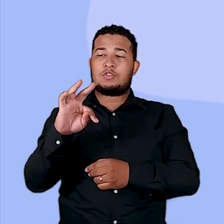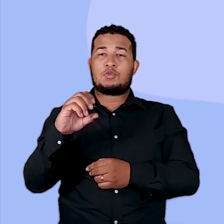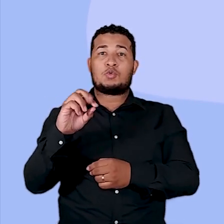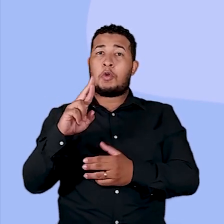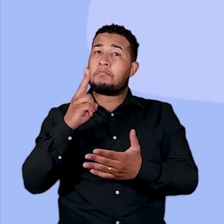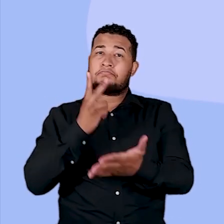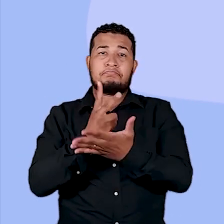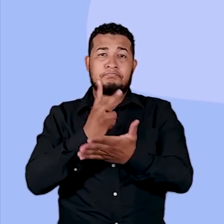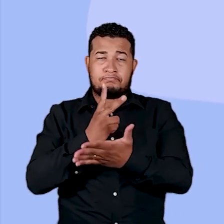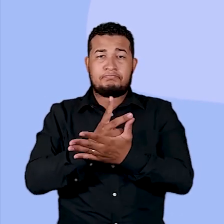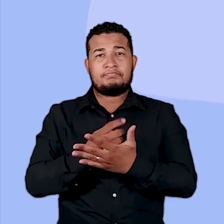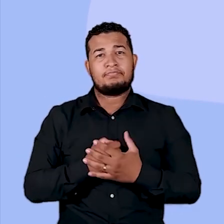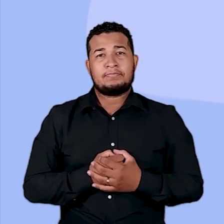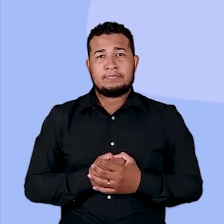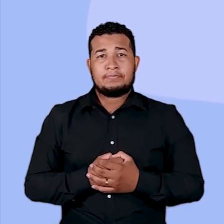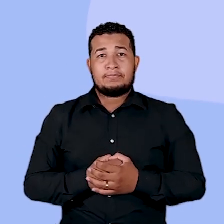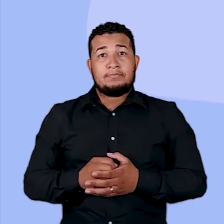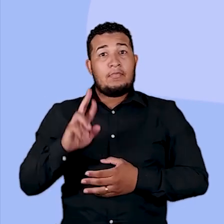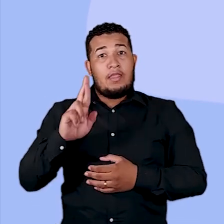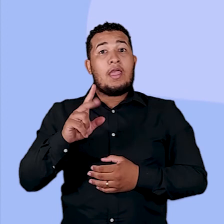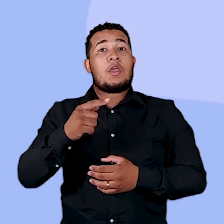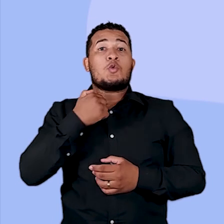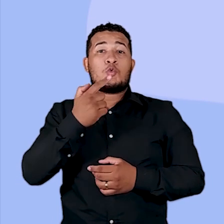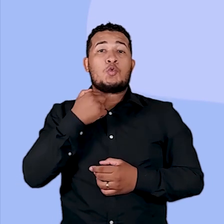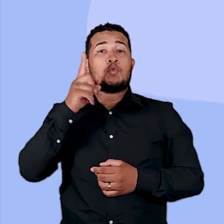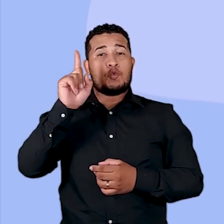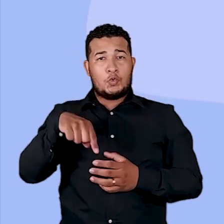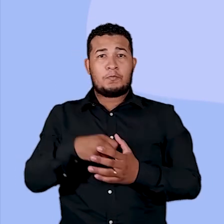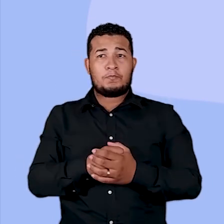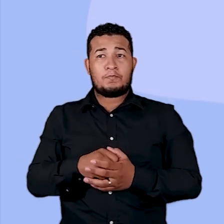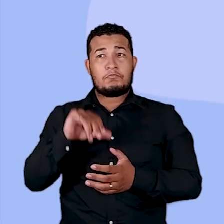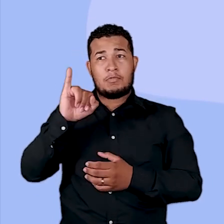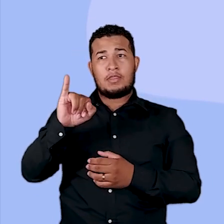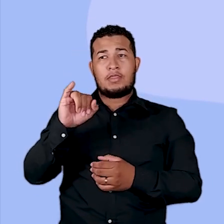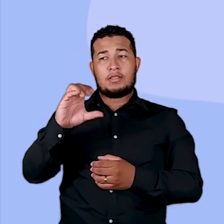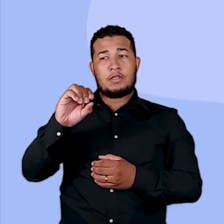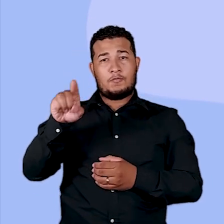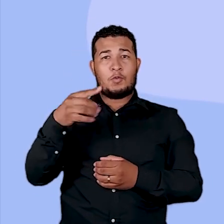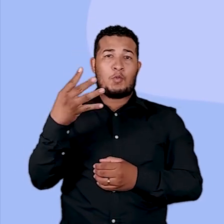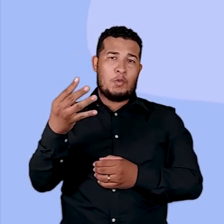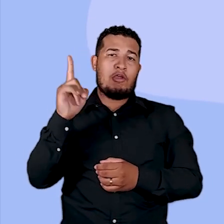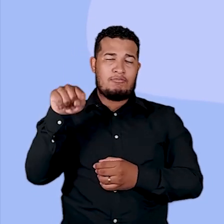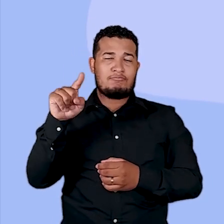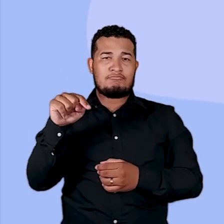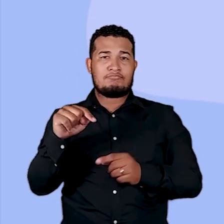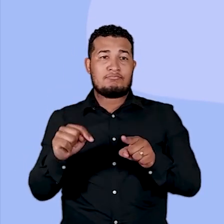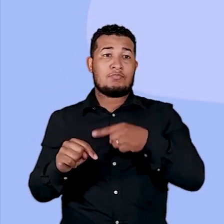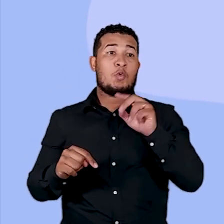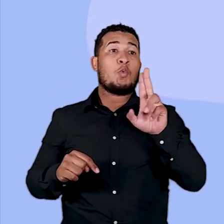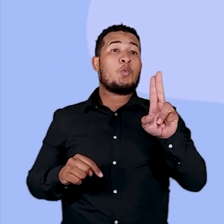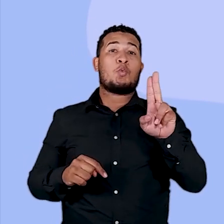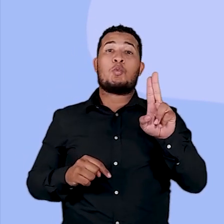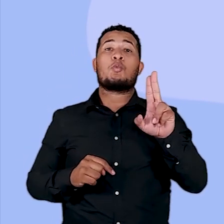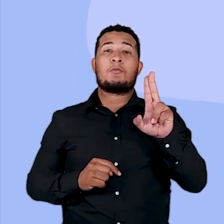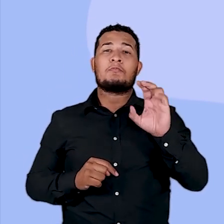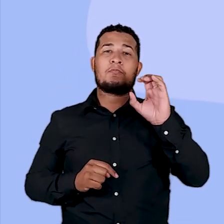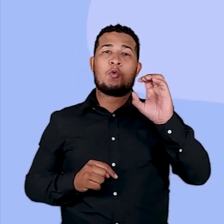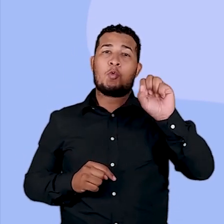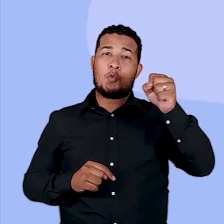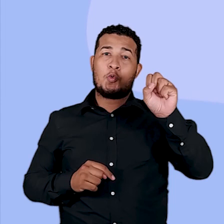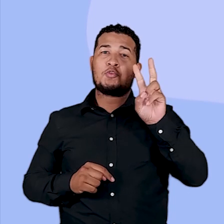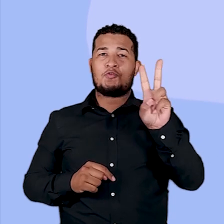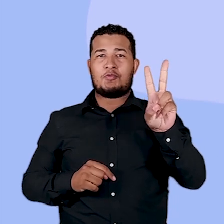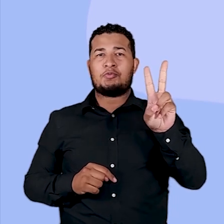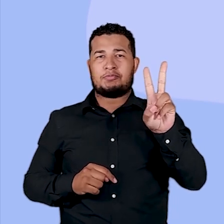resistor, né? Então vamos lá. O R é o que eu quero saber, o I é 0,4 amperes e o U é igual